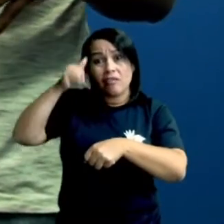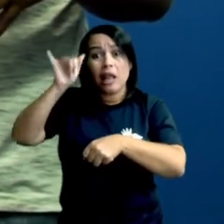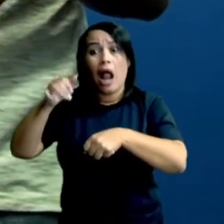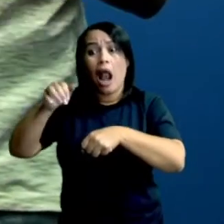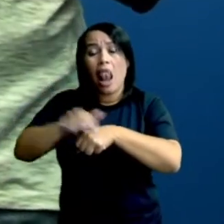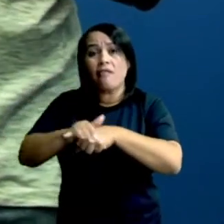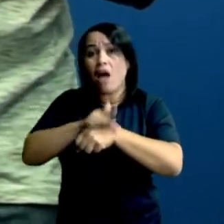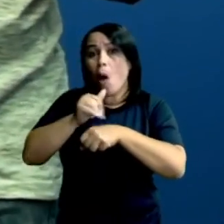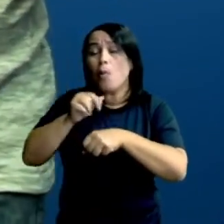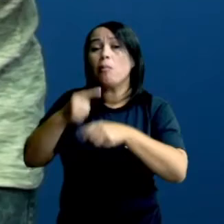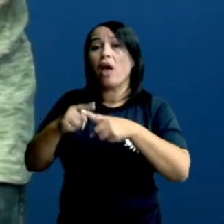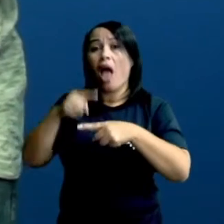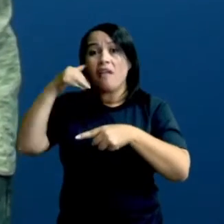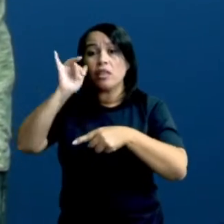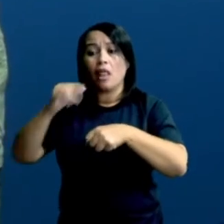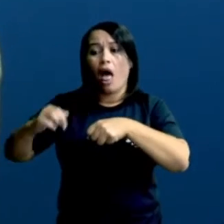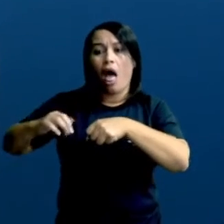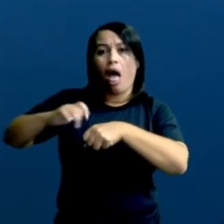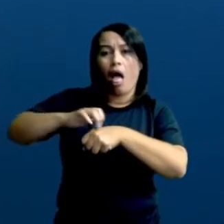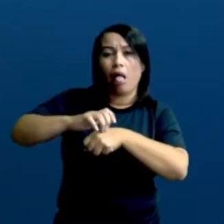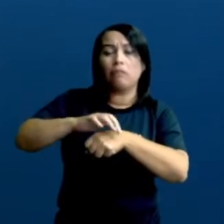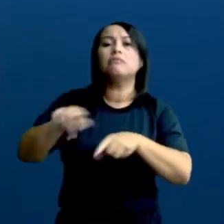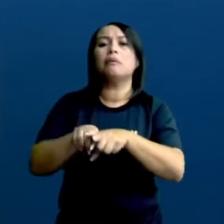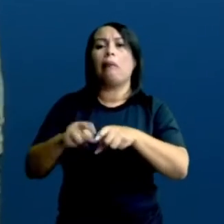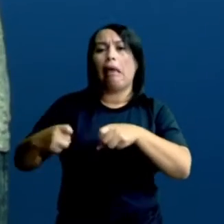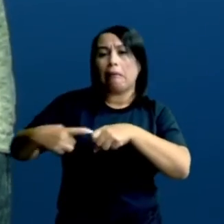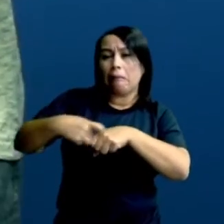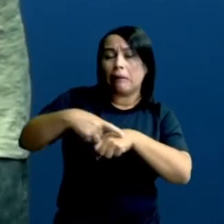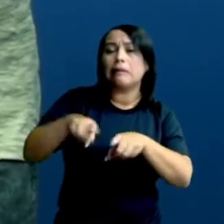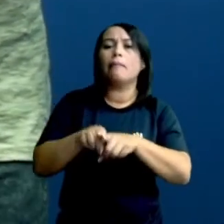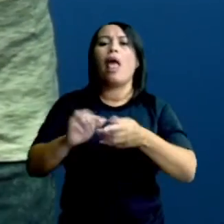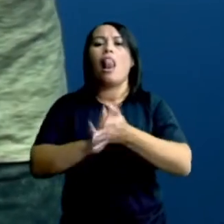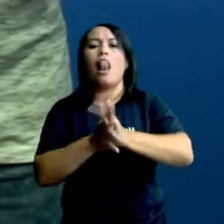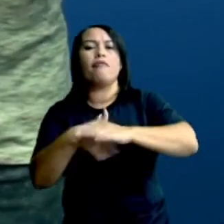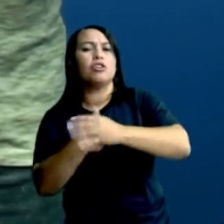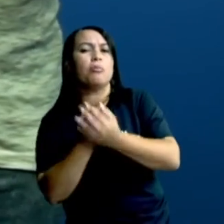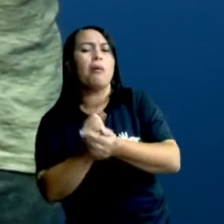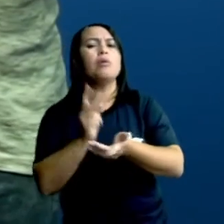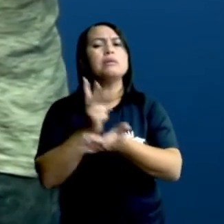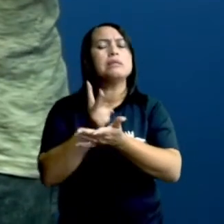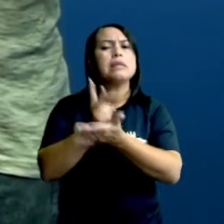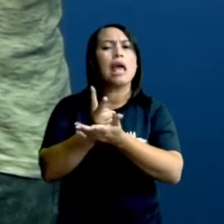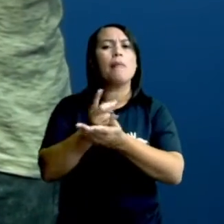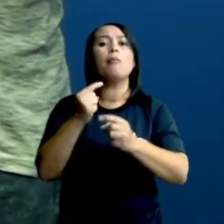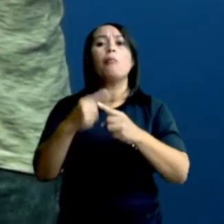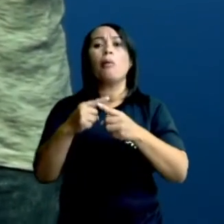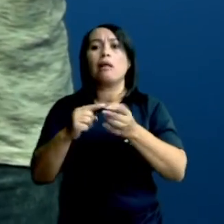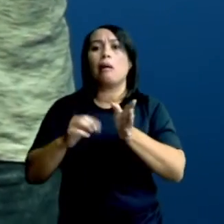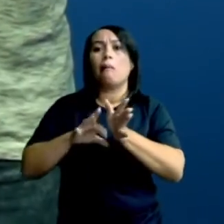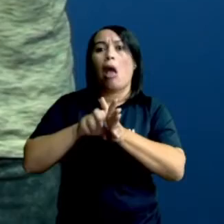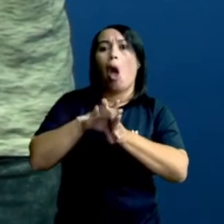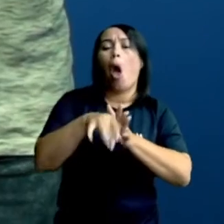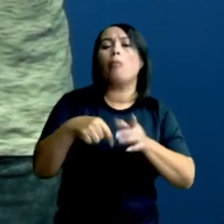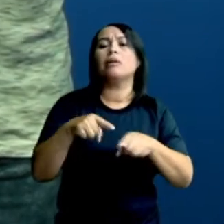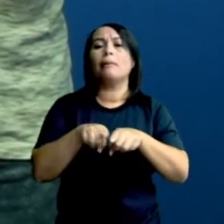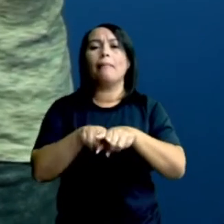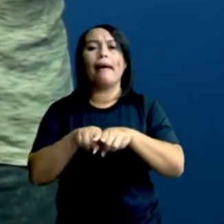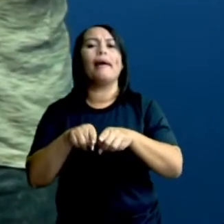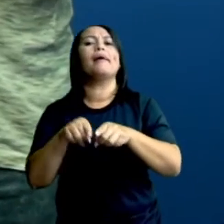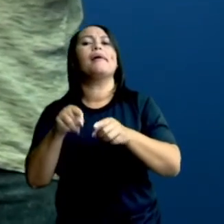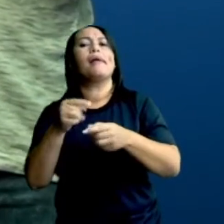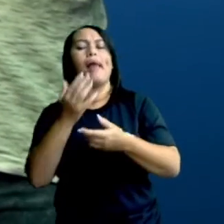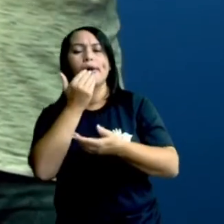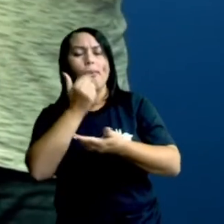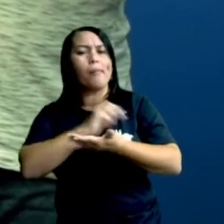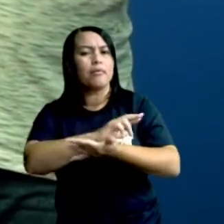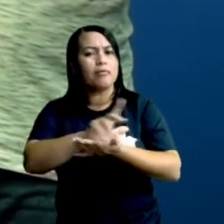nesse ferimento, tem que sempre higienizar as mãos para evitar que os micróbios se proliferem, tanto nas suas mãos como nos